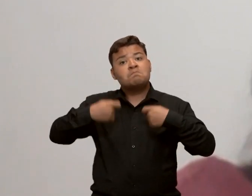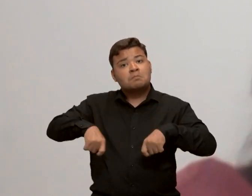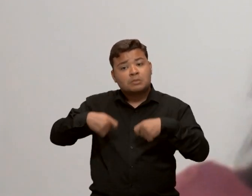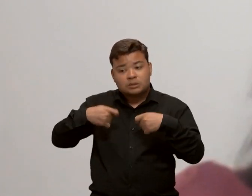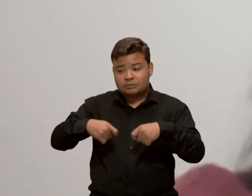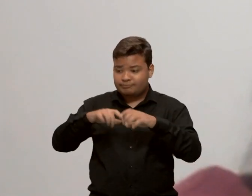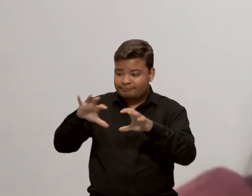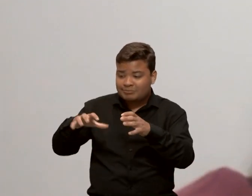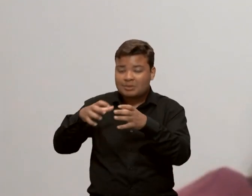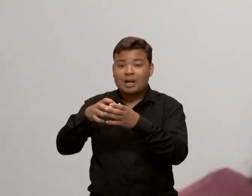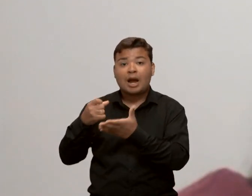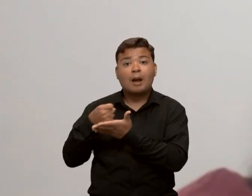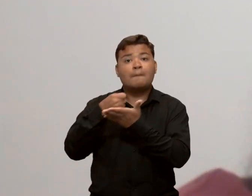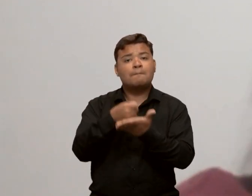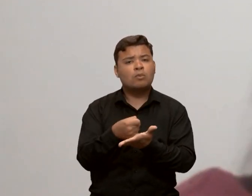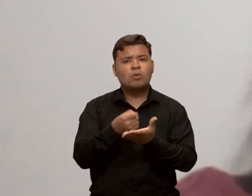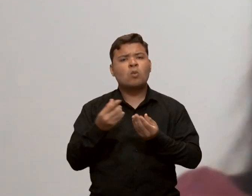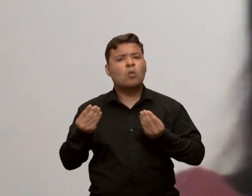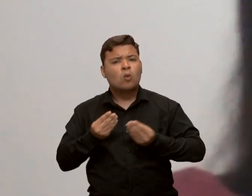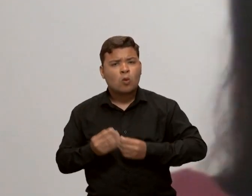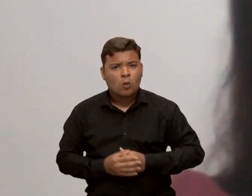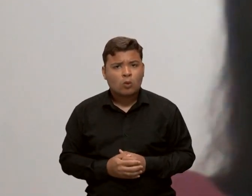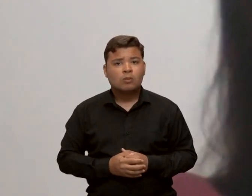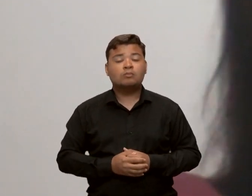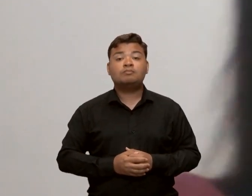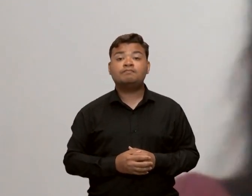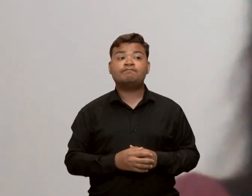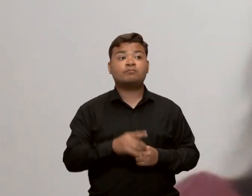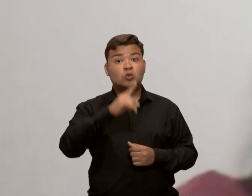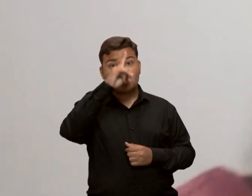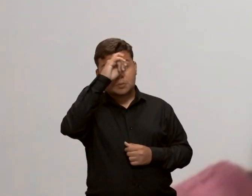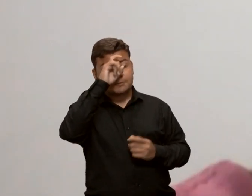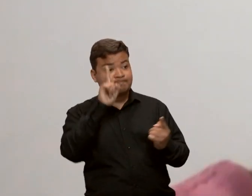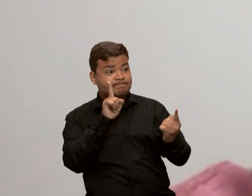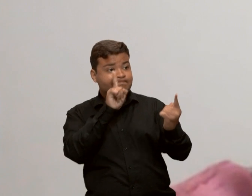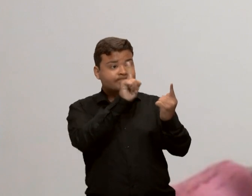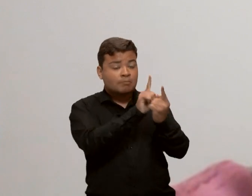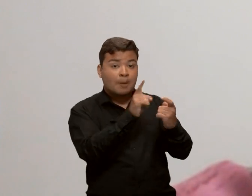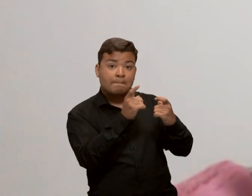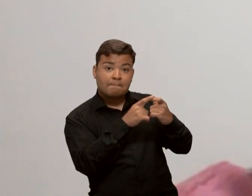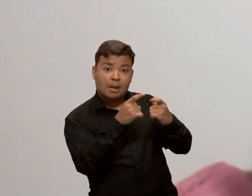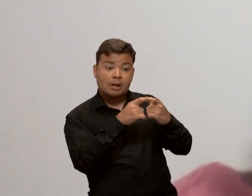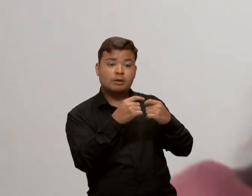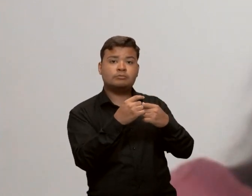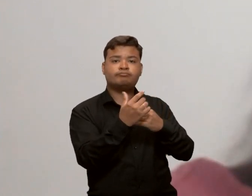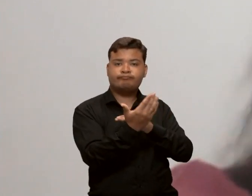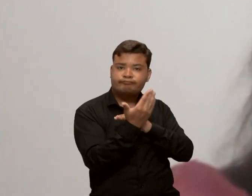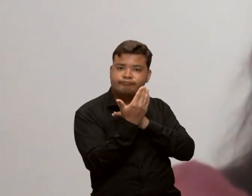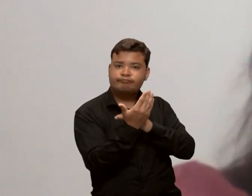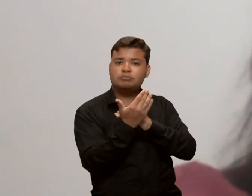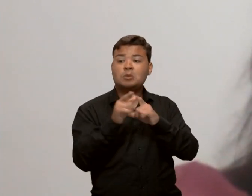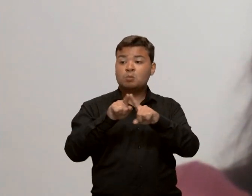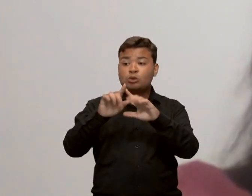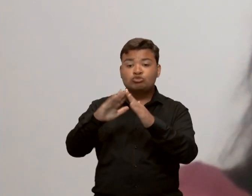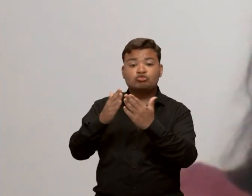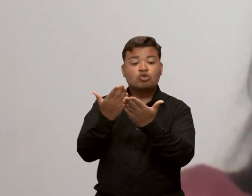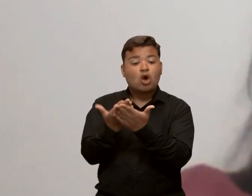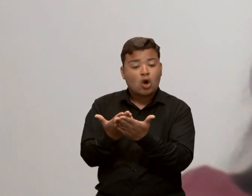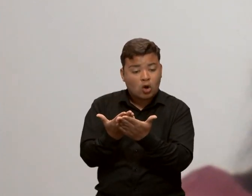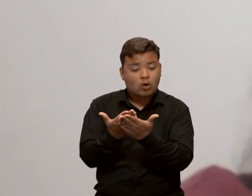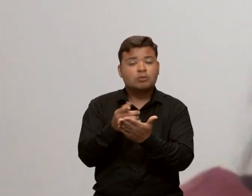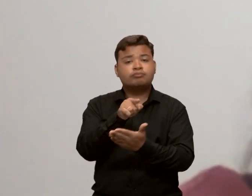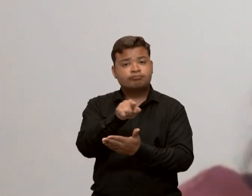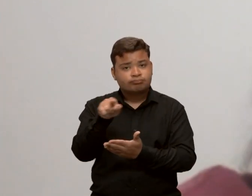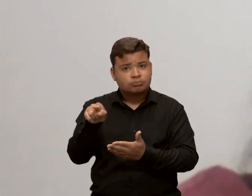nos atendimentos, né, médicos, hospitalares, escolar, né? E também